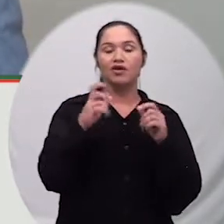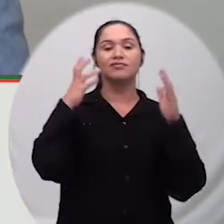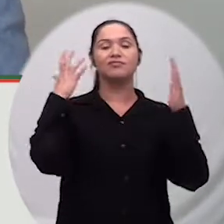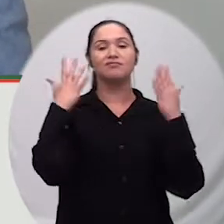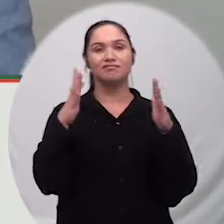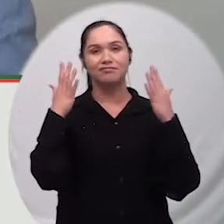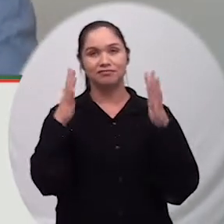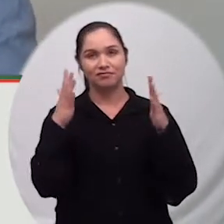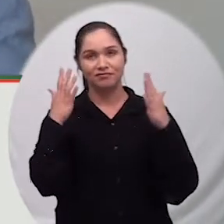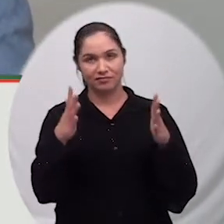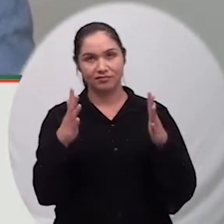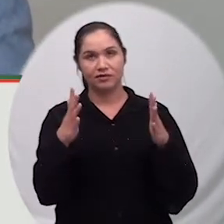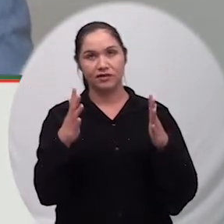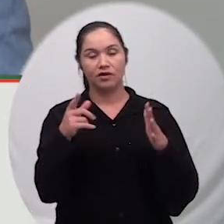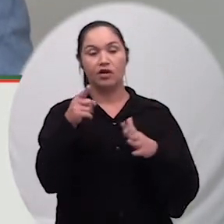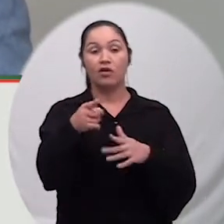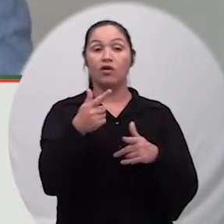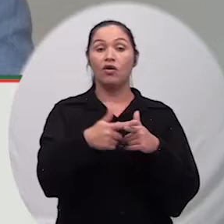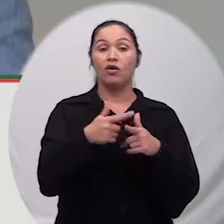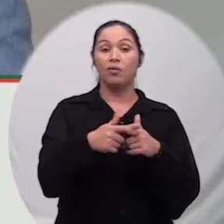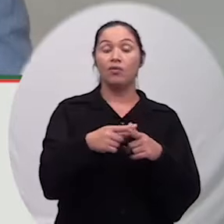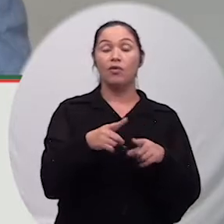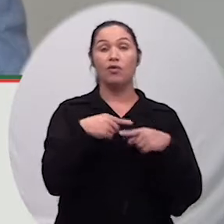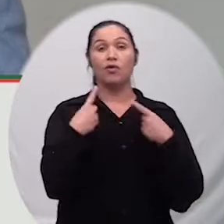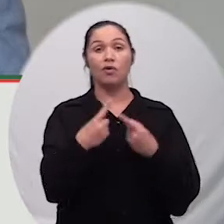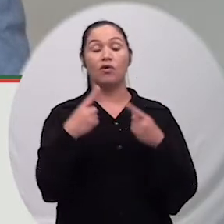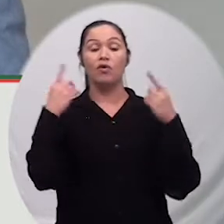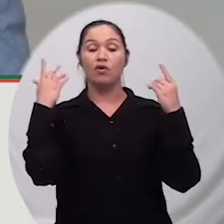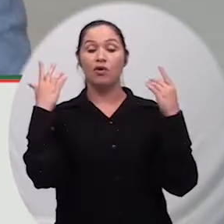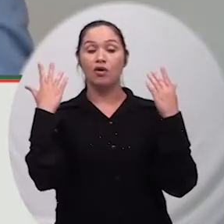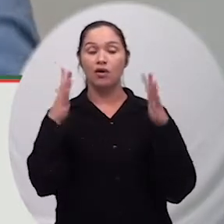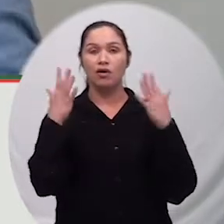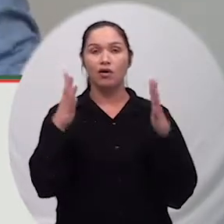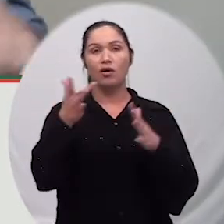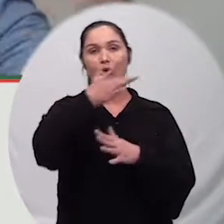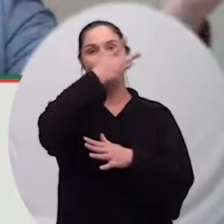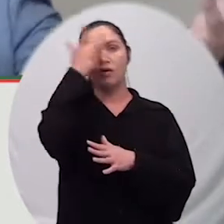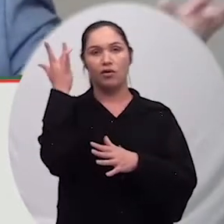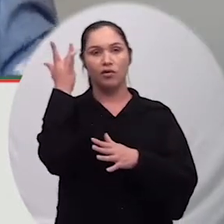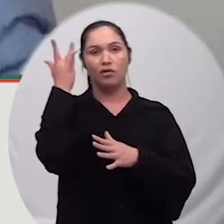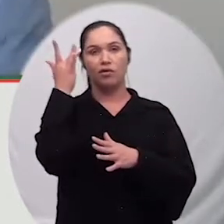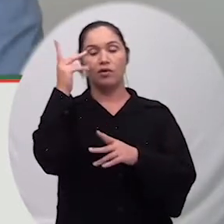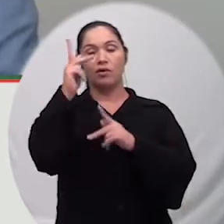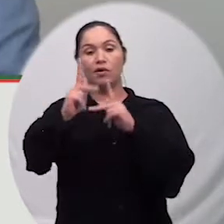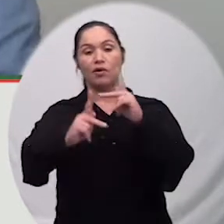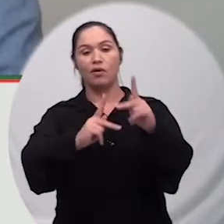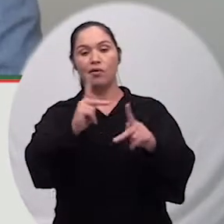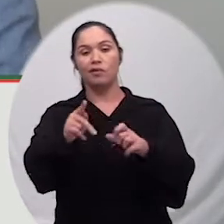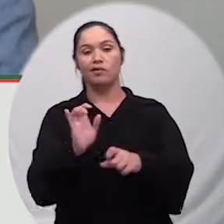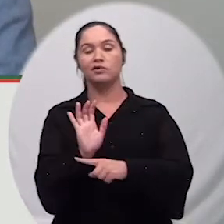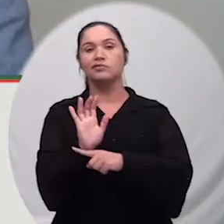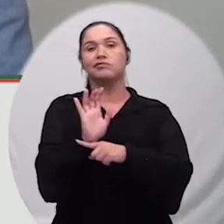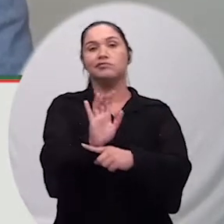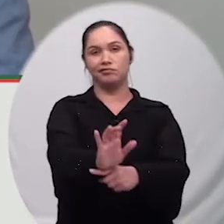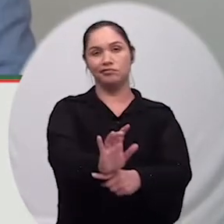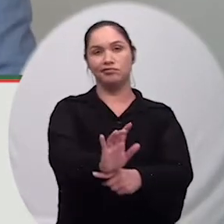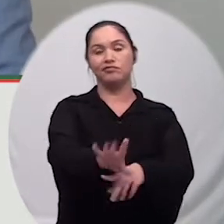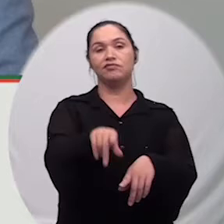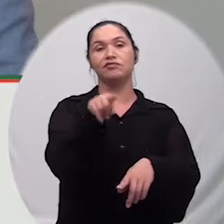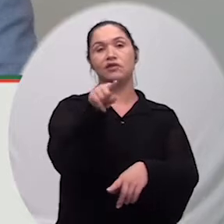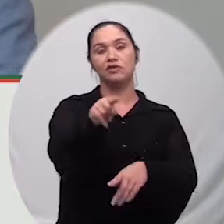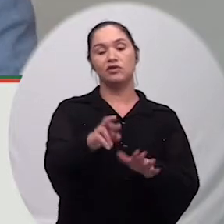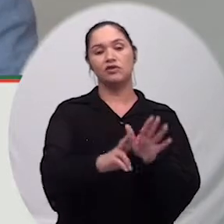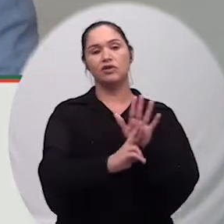as pessoas que levam os seus trabalhos, o seu empreendedorismo a toda a população. Aliás, você não representa